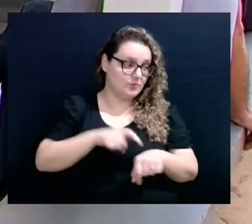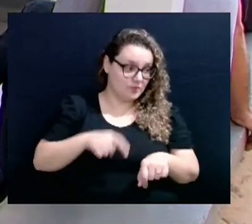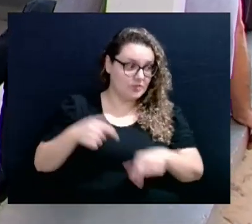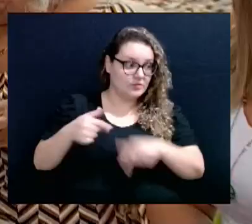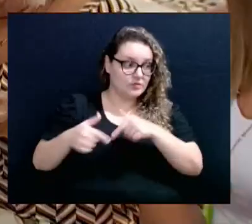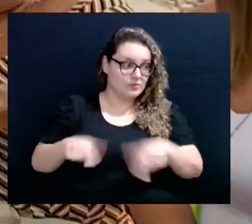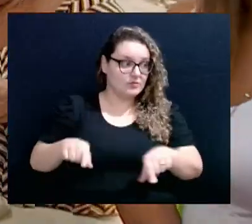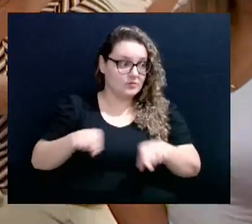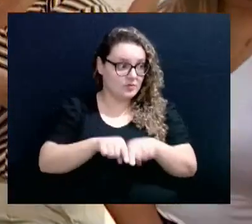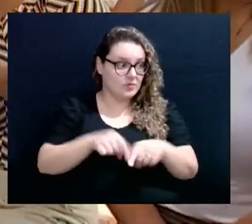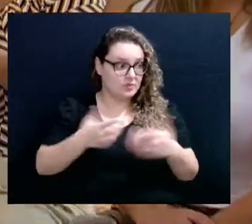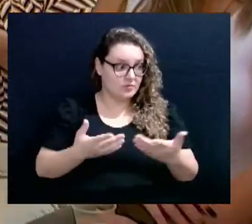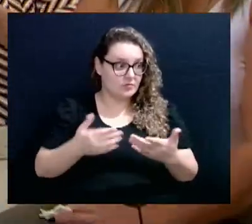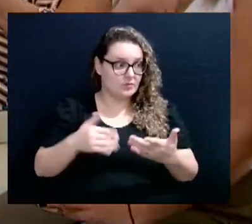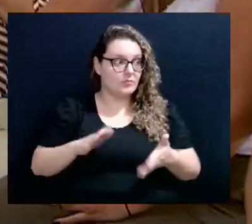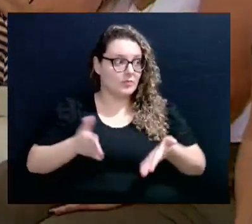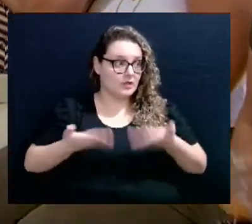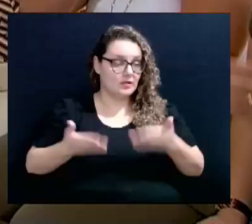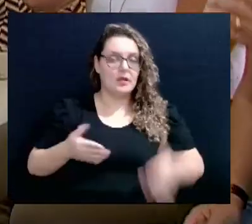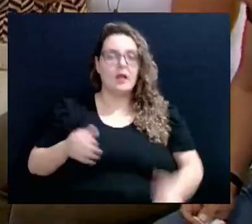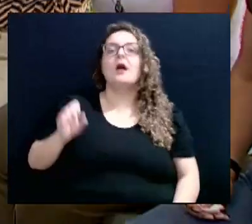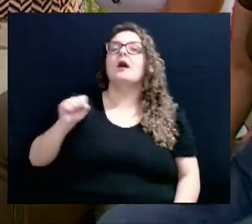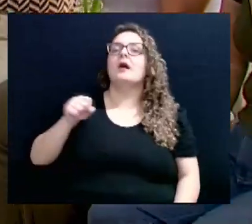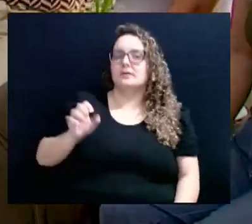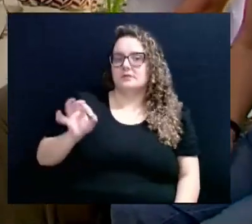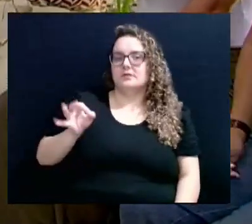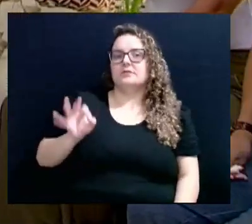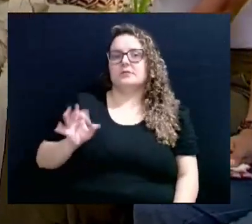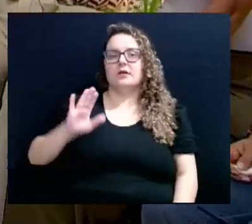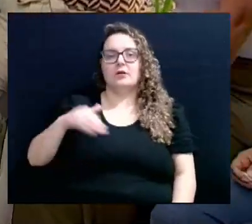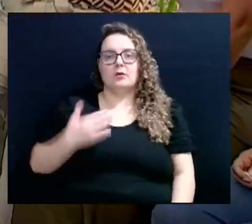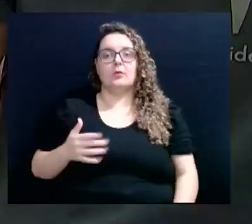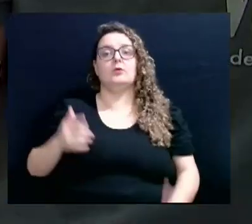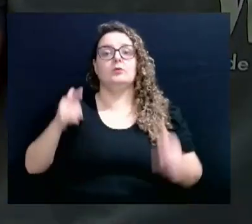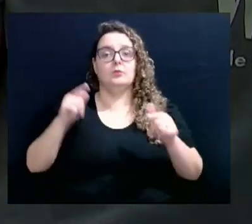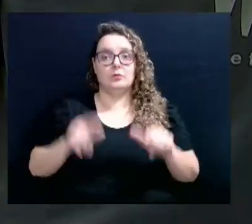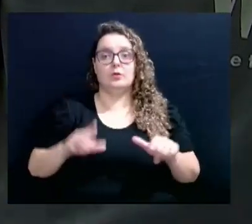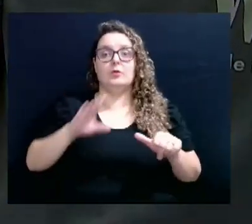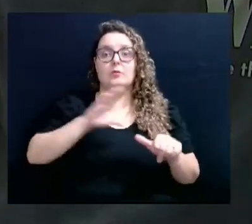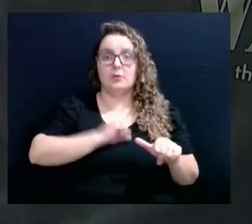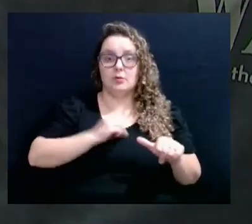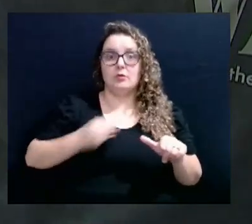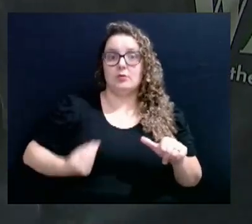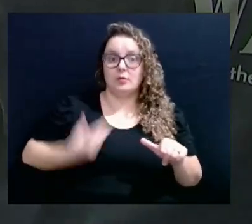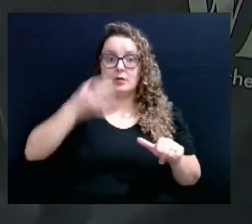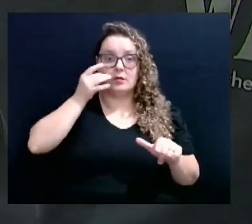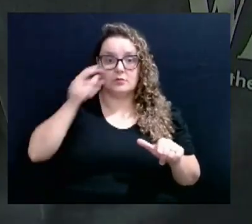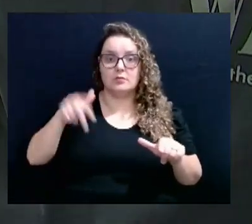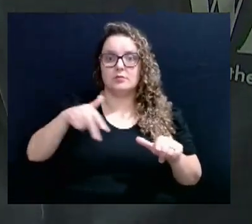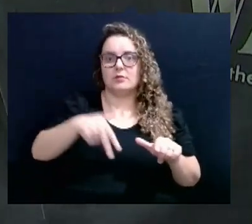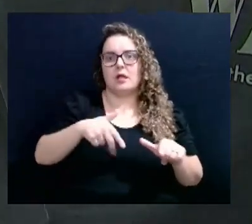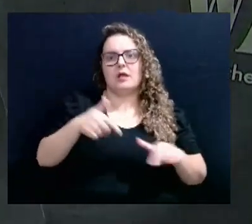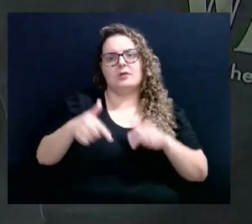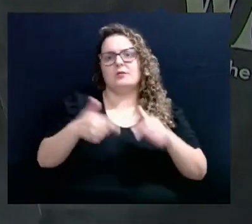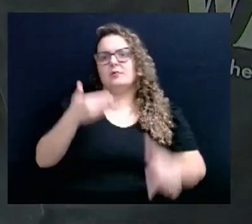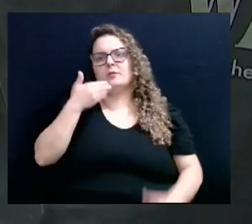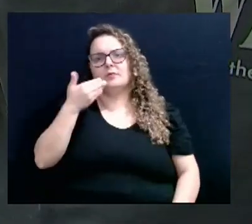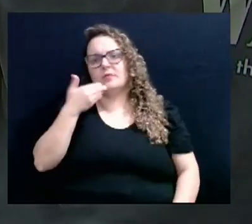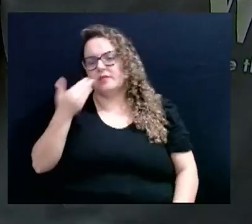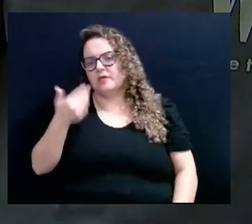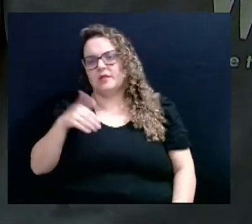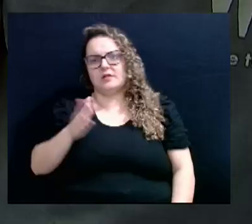com mais leveza. Ah, com certeza. Eu acho que quando a gente está num ambiente que a gente gosta de estar, trabalho é muito mais fácil, né? Acho que a produtividade